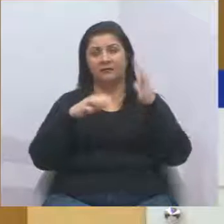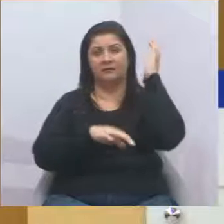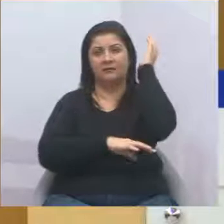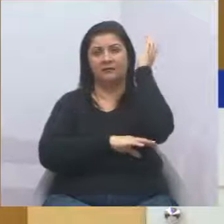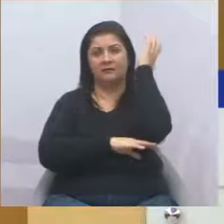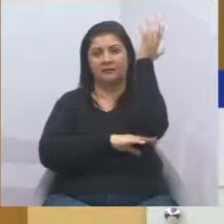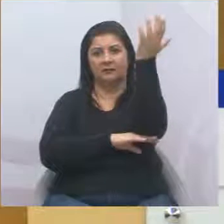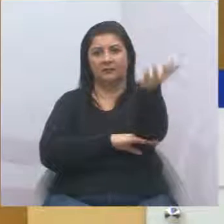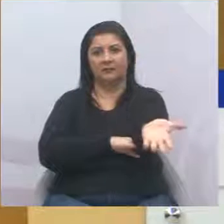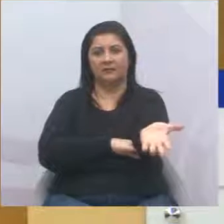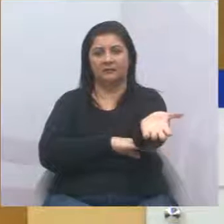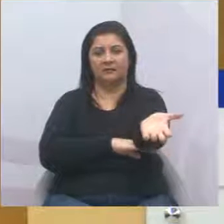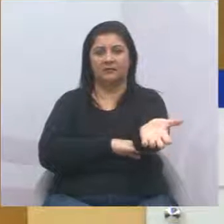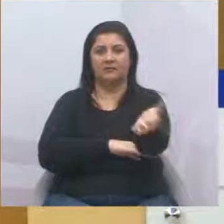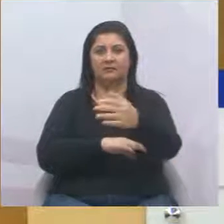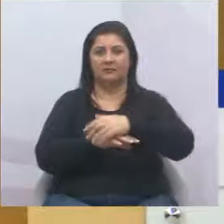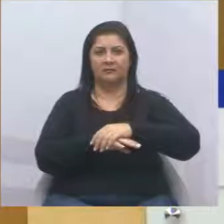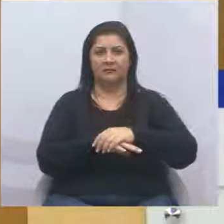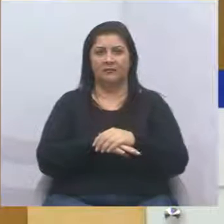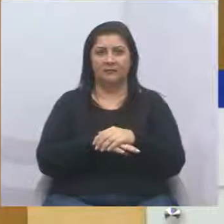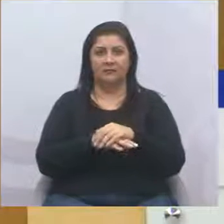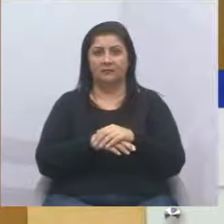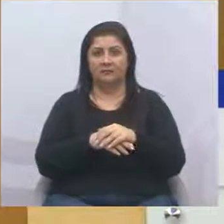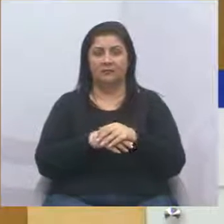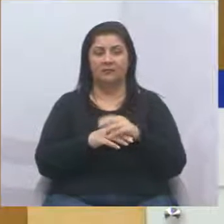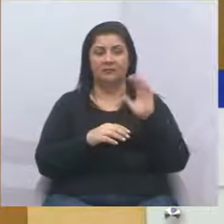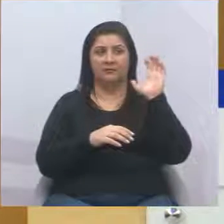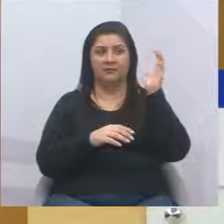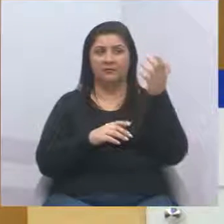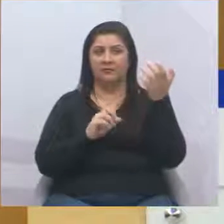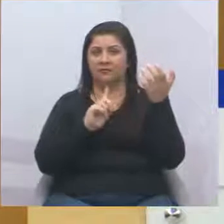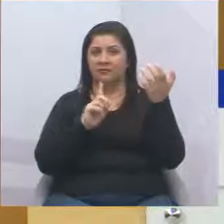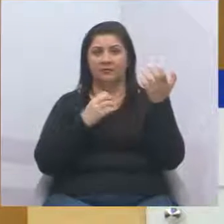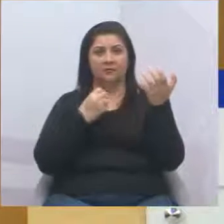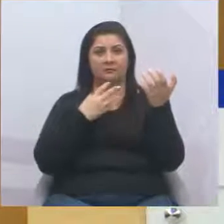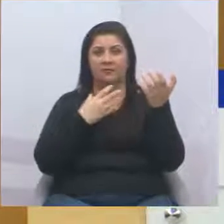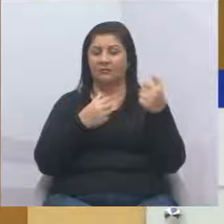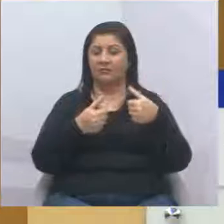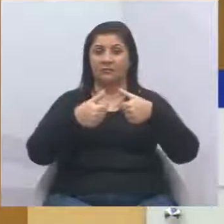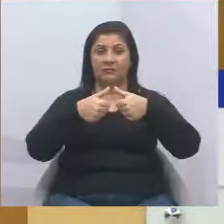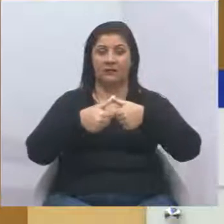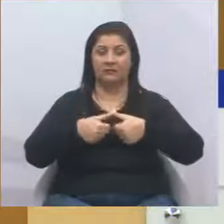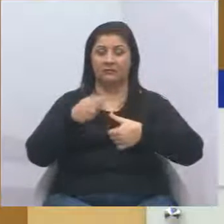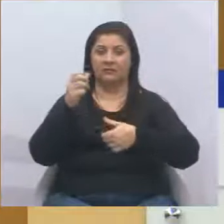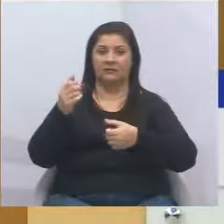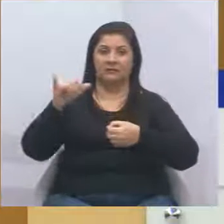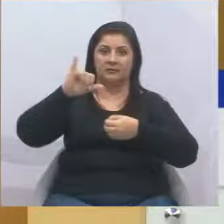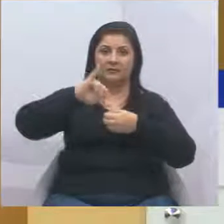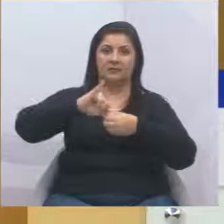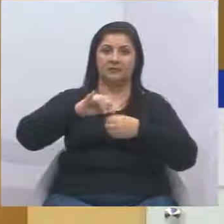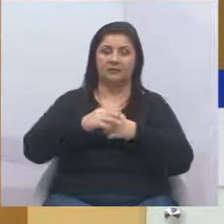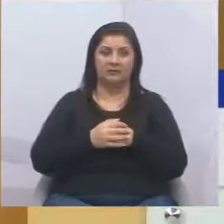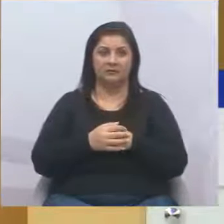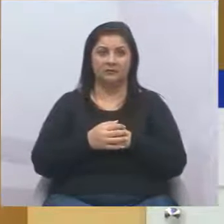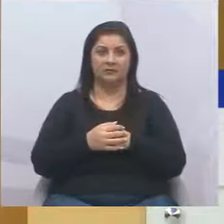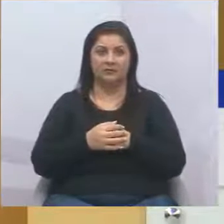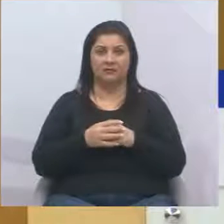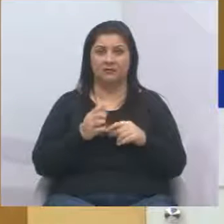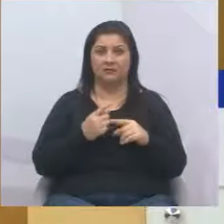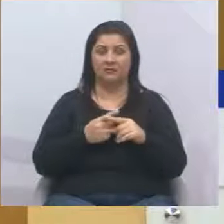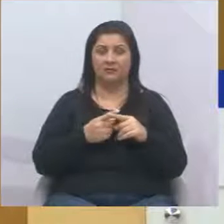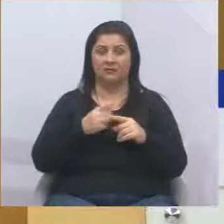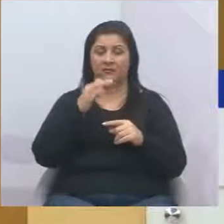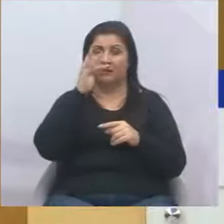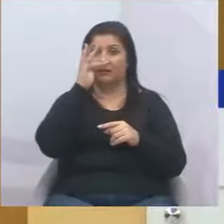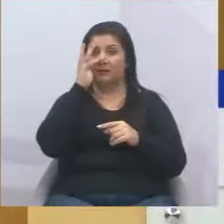podres, fazendo com que esta árvore não seja uma boa opção em centros urbanos. O botão floral, em forma de